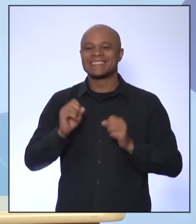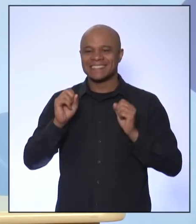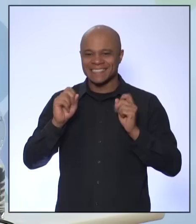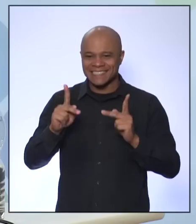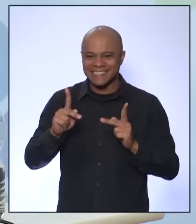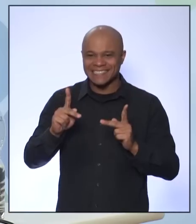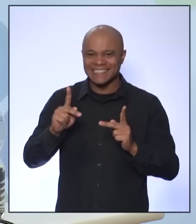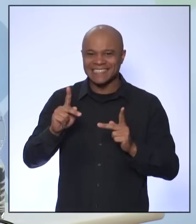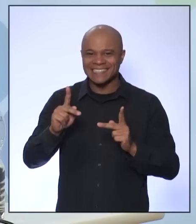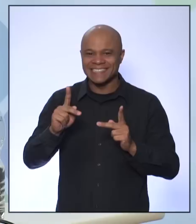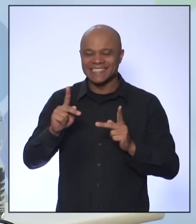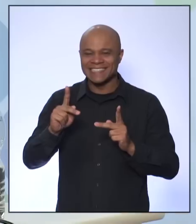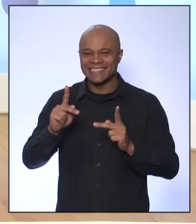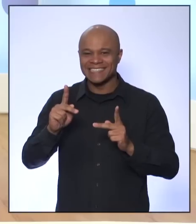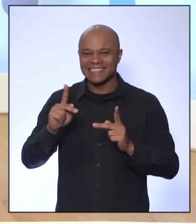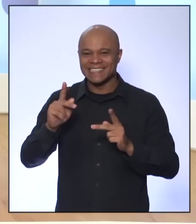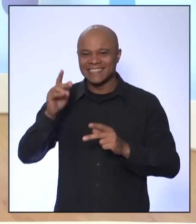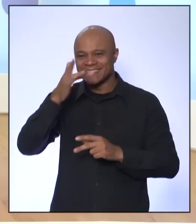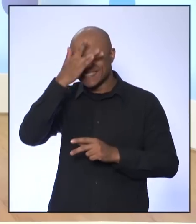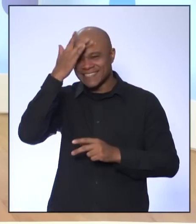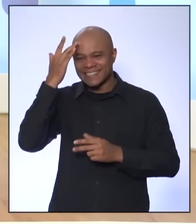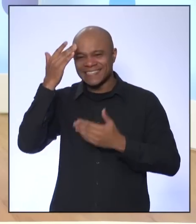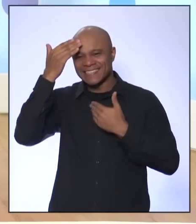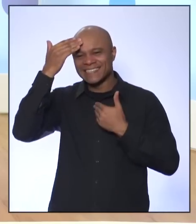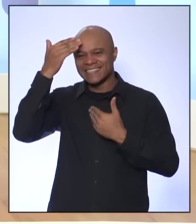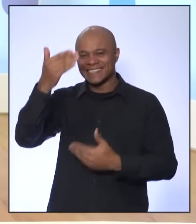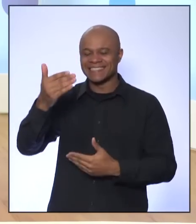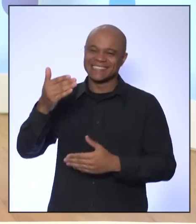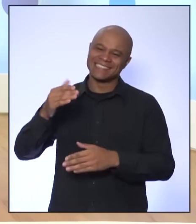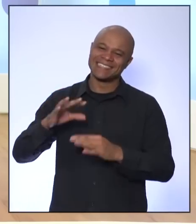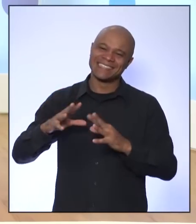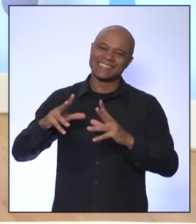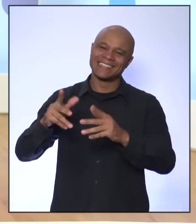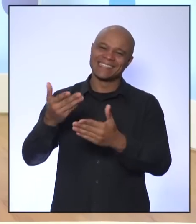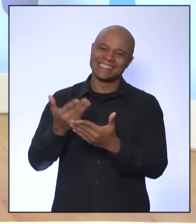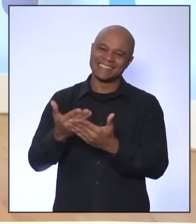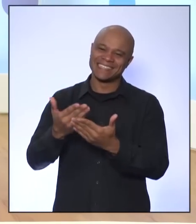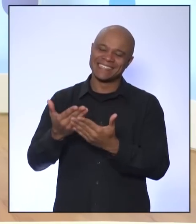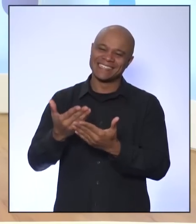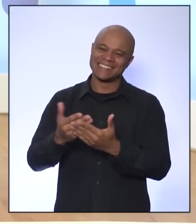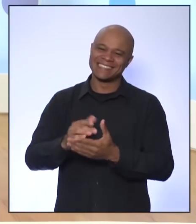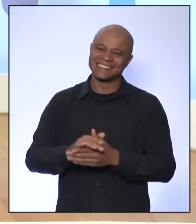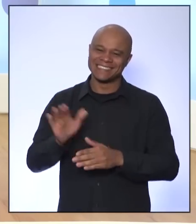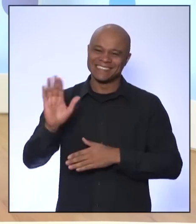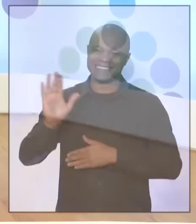isso, né, Pro? Obrigada, gente. Eu que agradeço. Obrigada Um pela ótimo interação. dia.